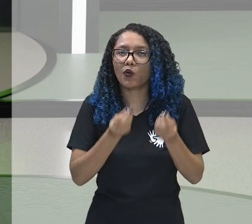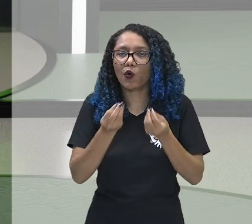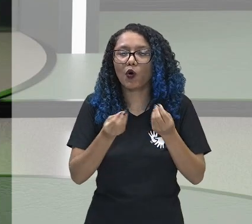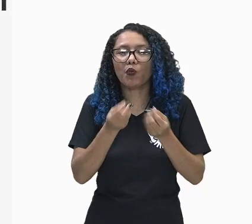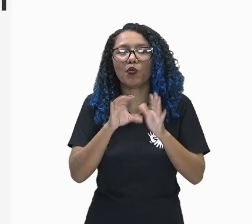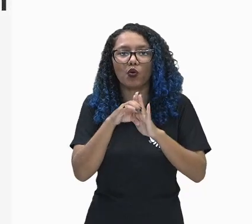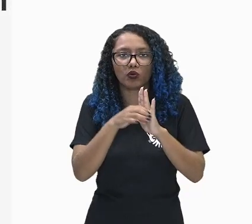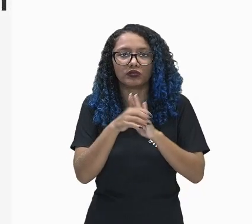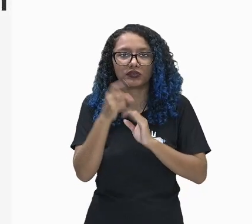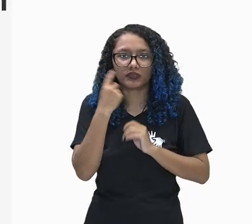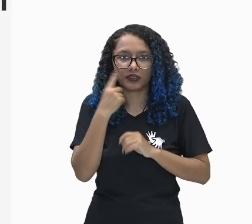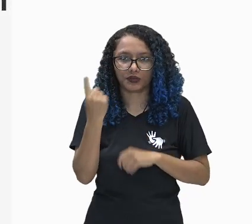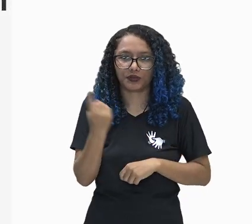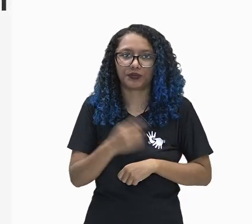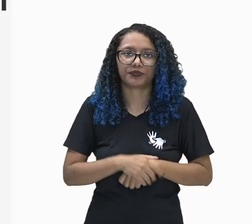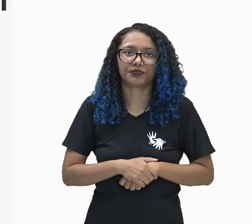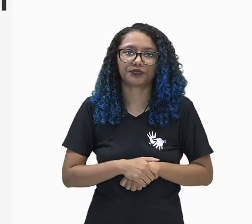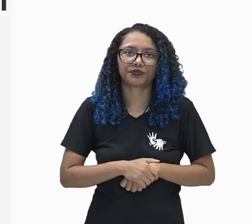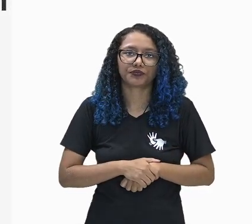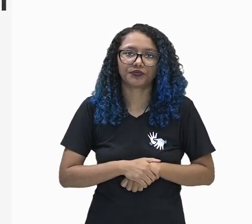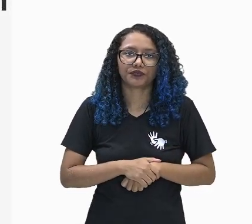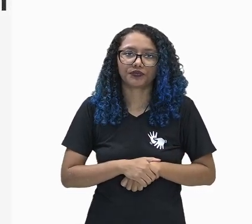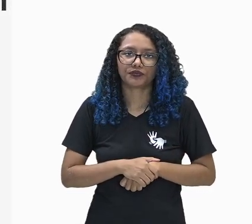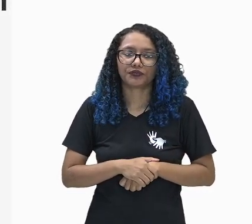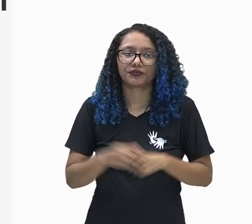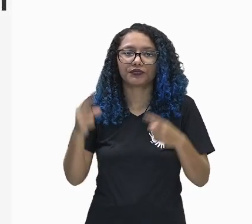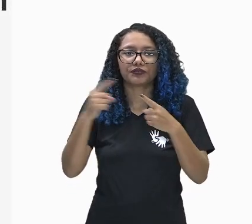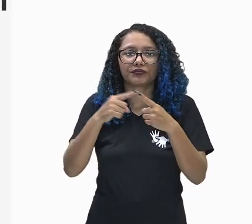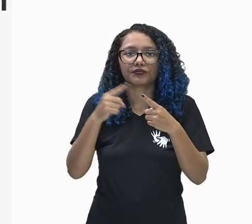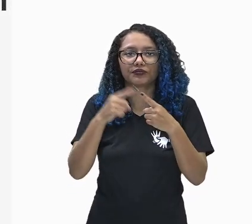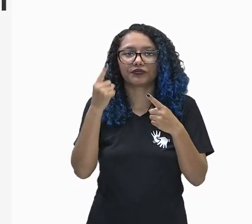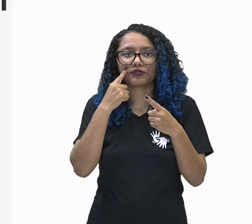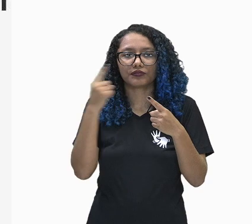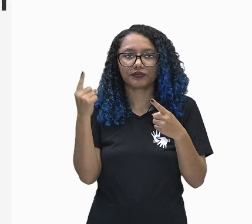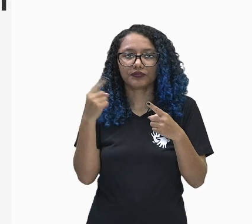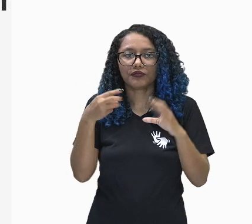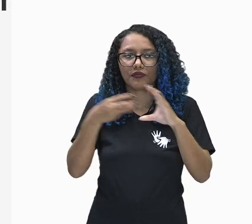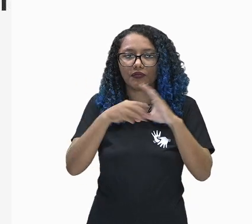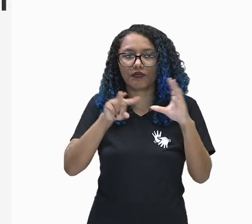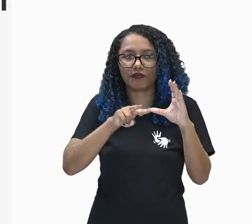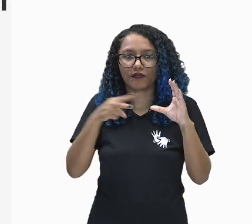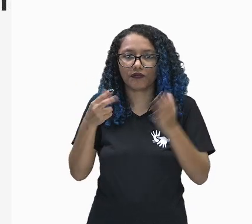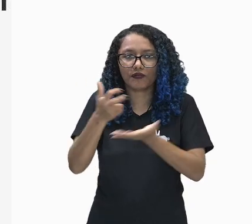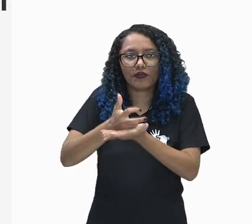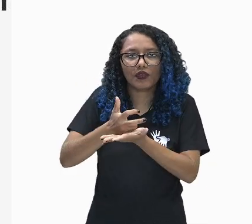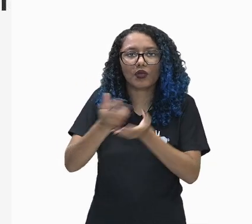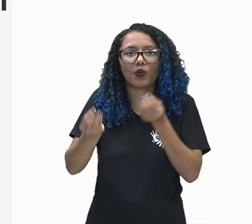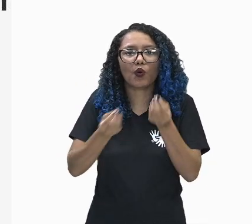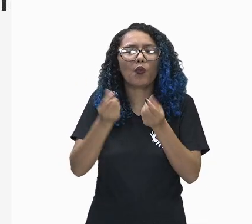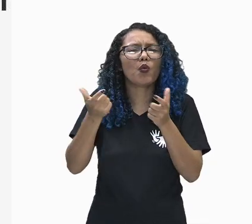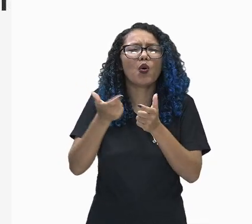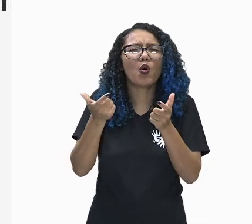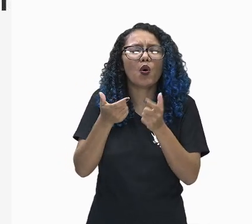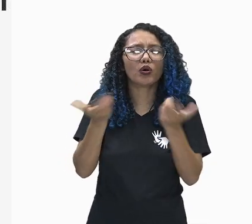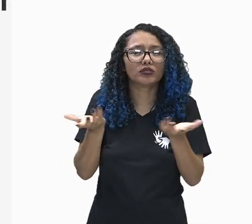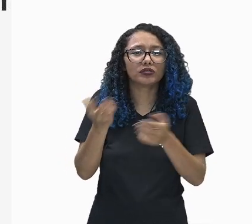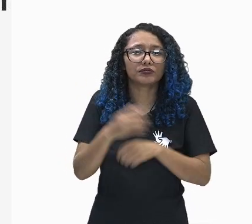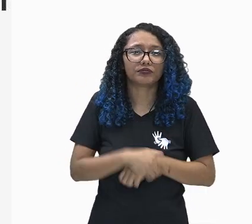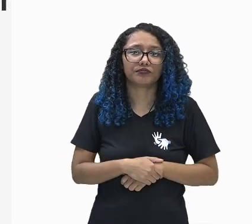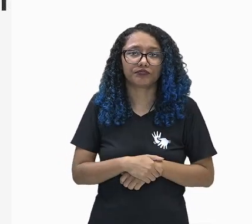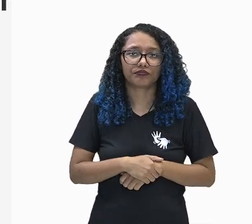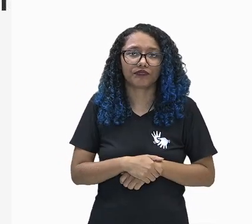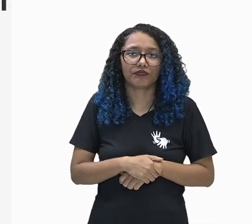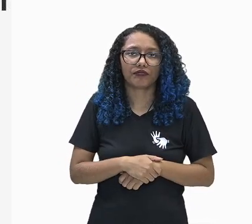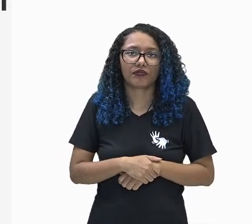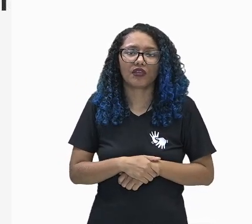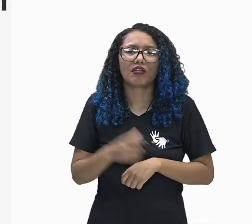dessas origens. Vamos conhecer agora. O primeiro conceito aí de células-troncos embrionárias, né, que são células